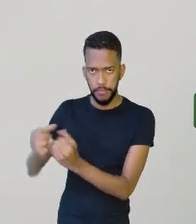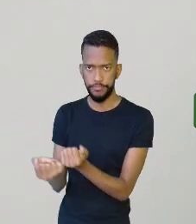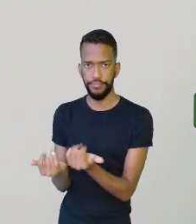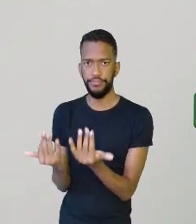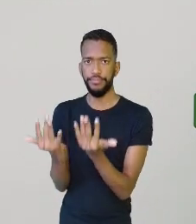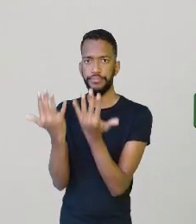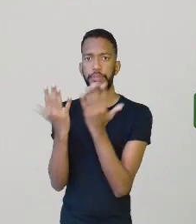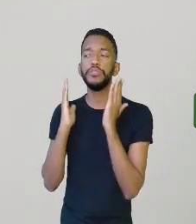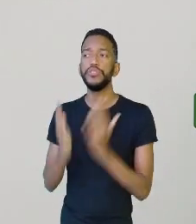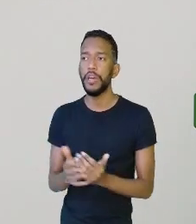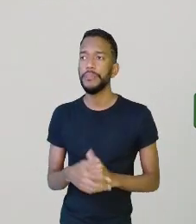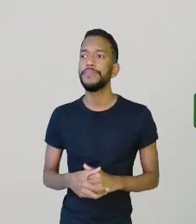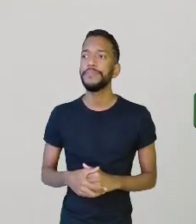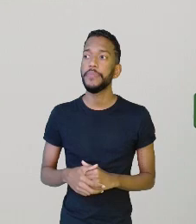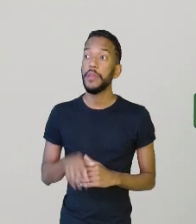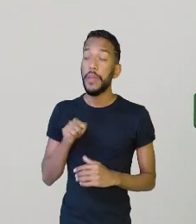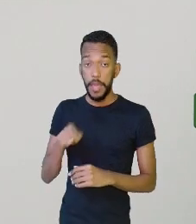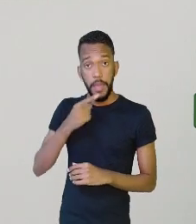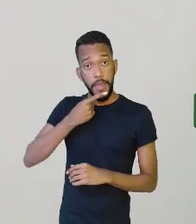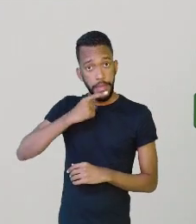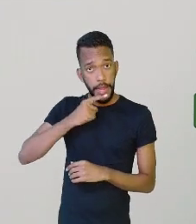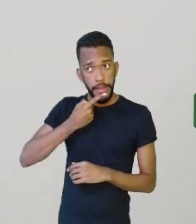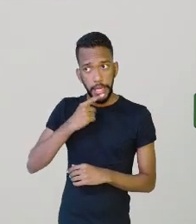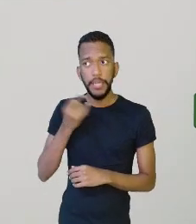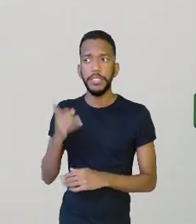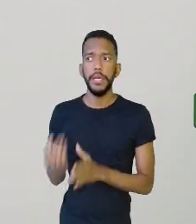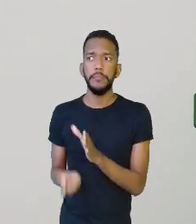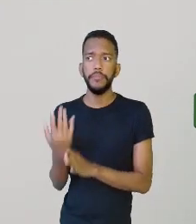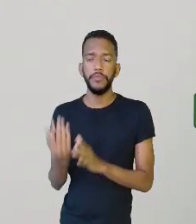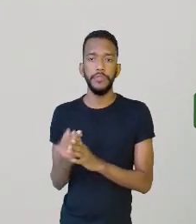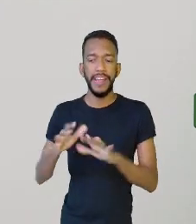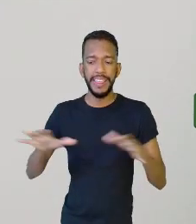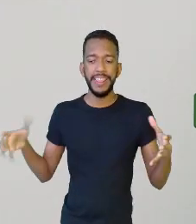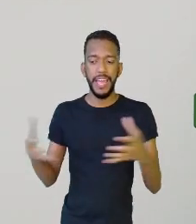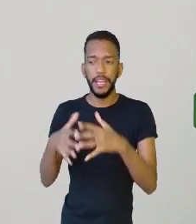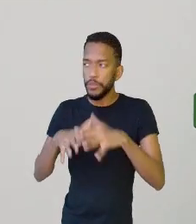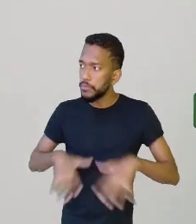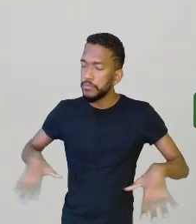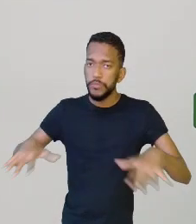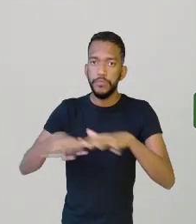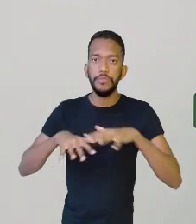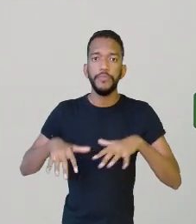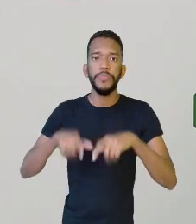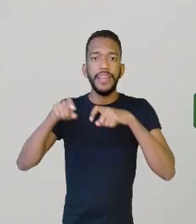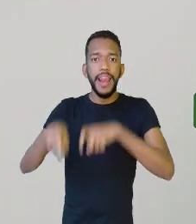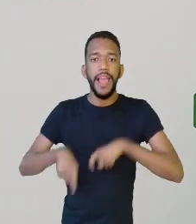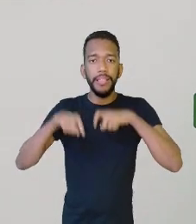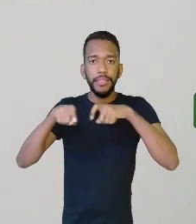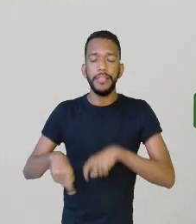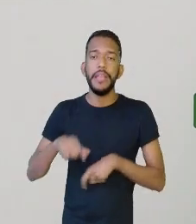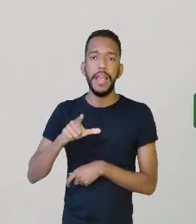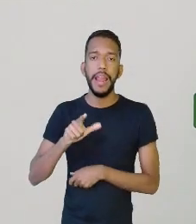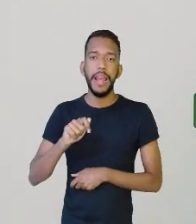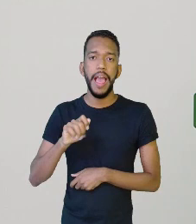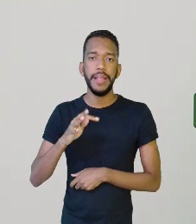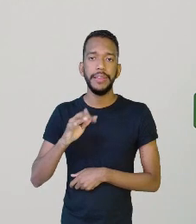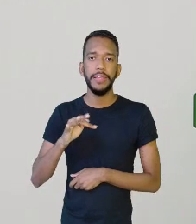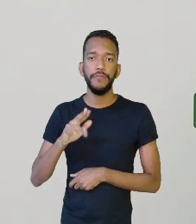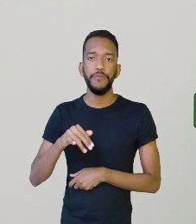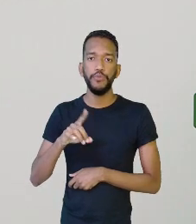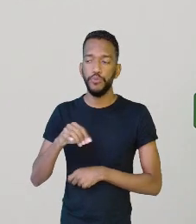cana-de-açúcar que estava sendo produzida dentro de um latifúndio, grandes latifúndios,